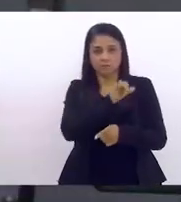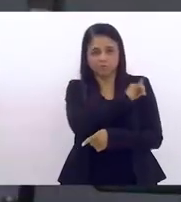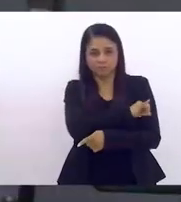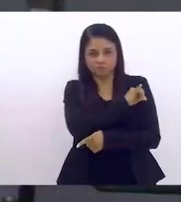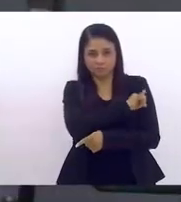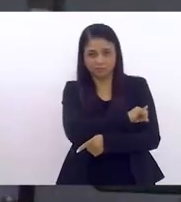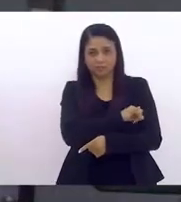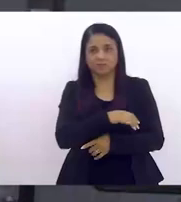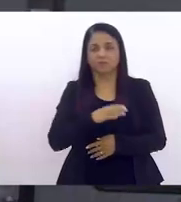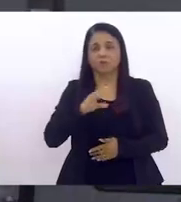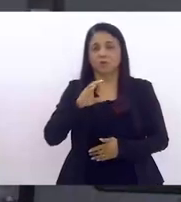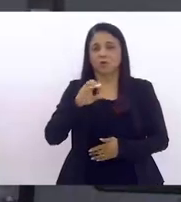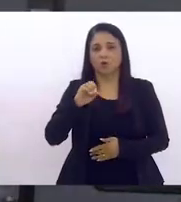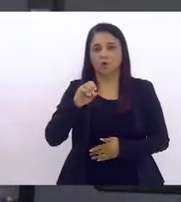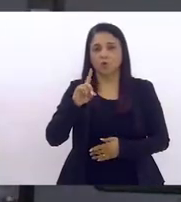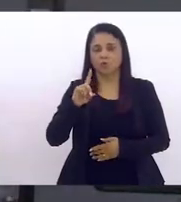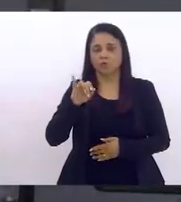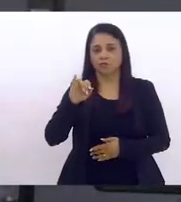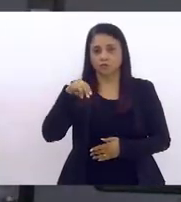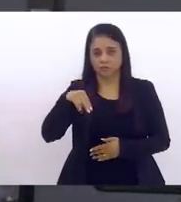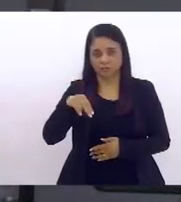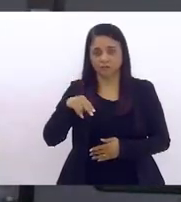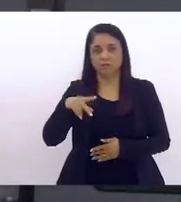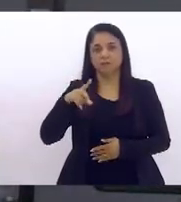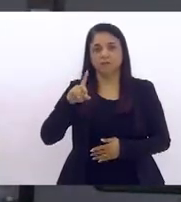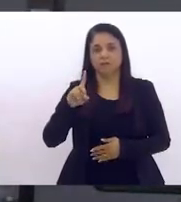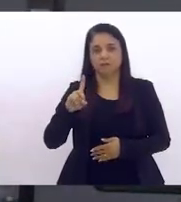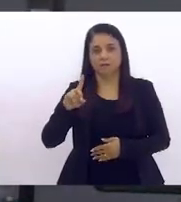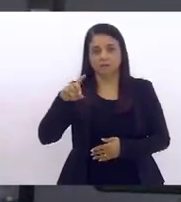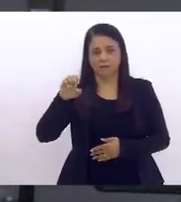Codim Deperge.